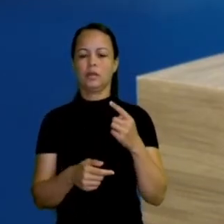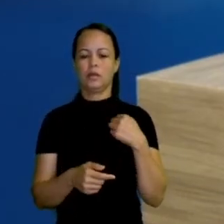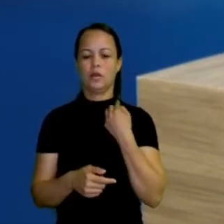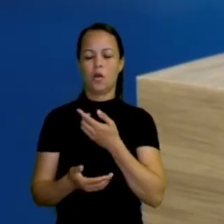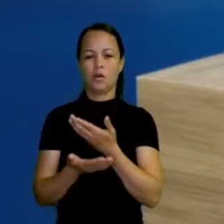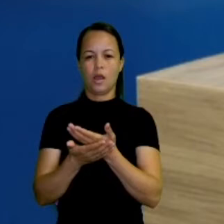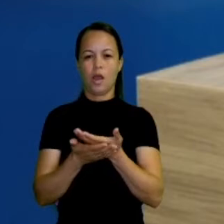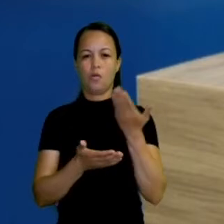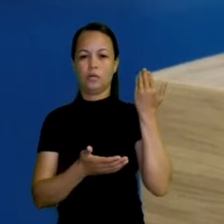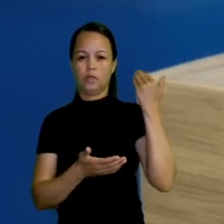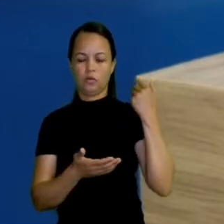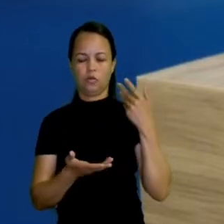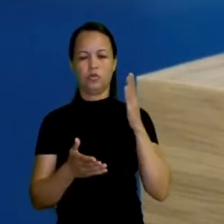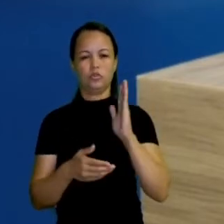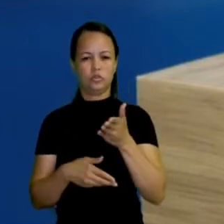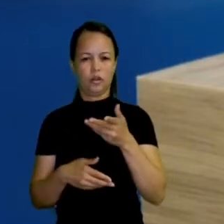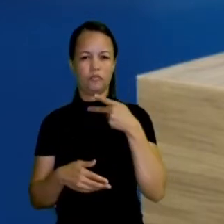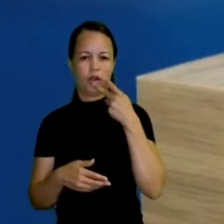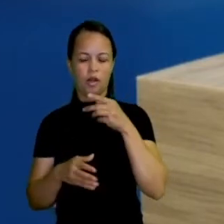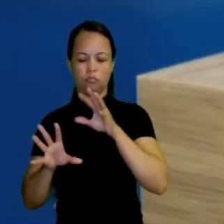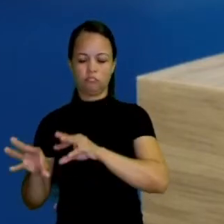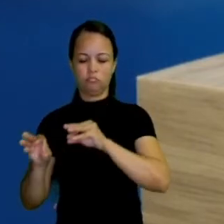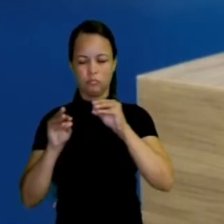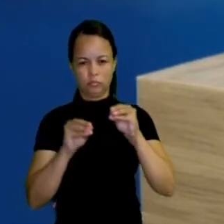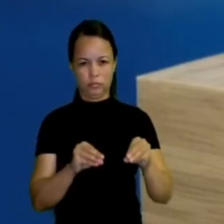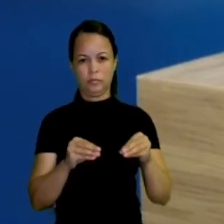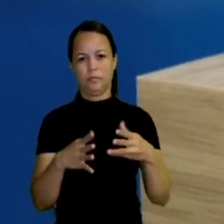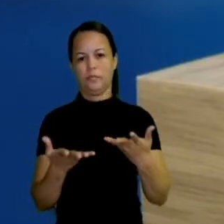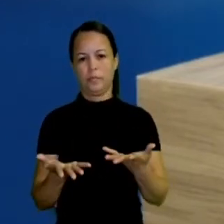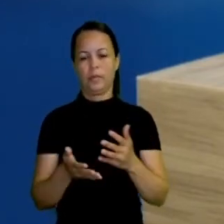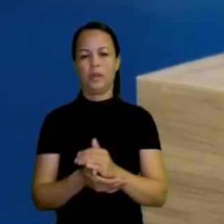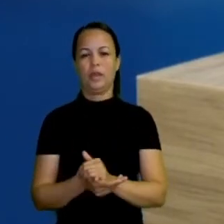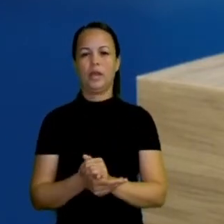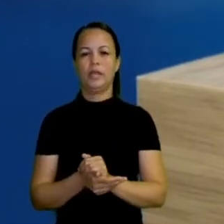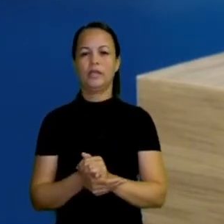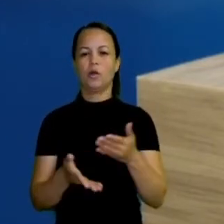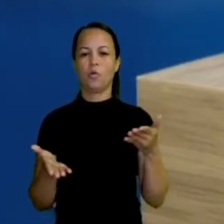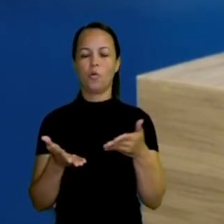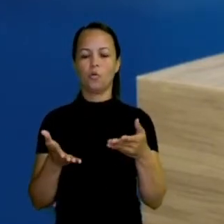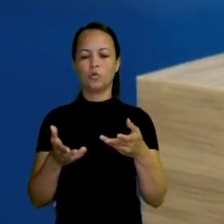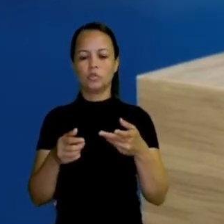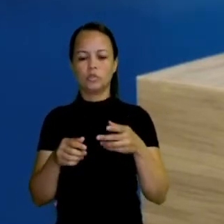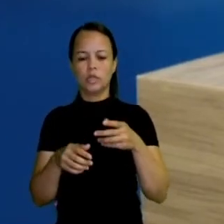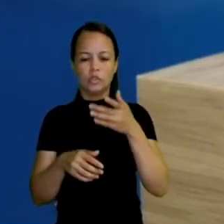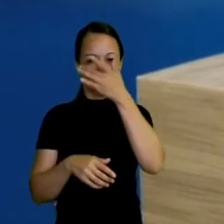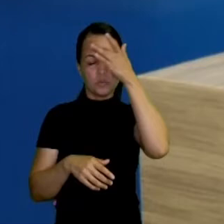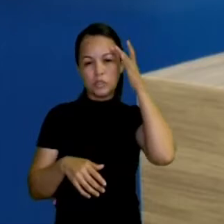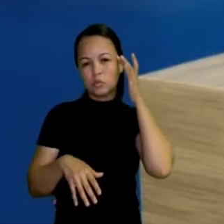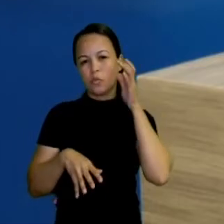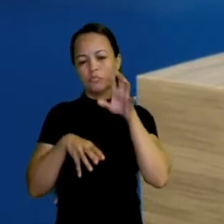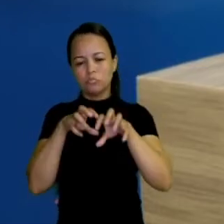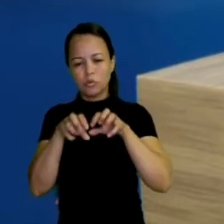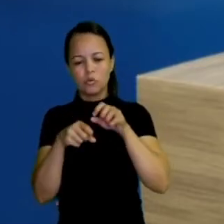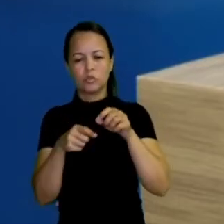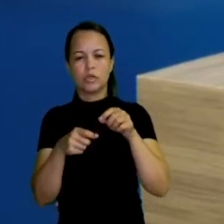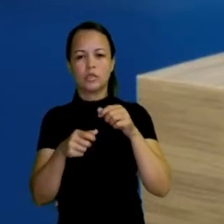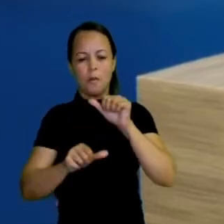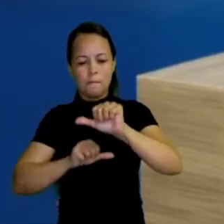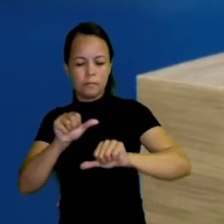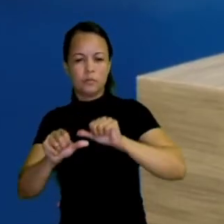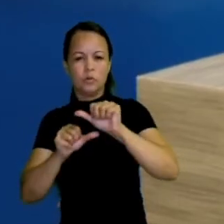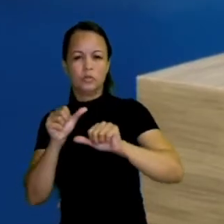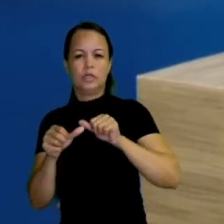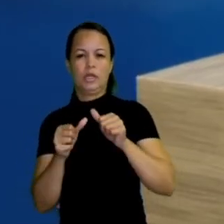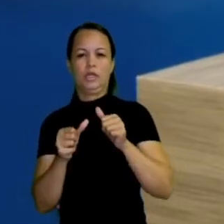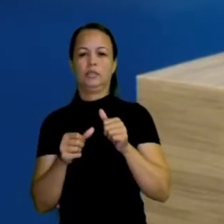dos processos migratórios, as pessoas buscam hoje essa questão de mudança a partir da migração. Nesse período